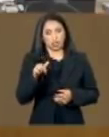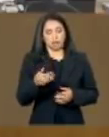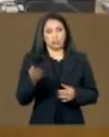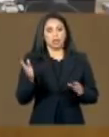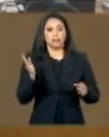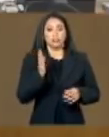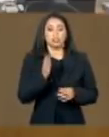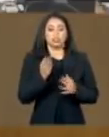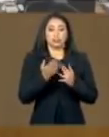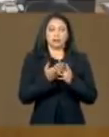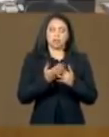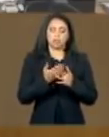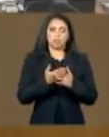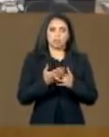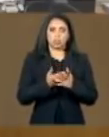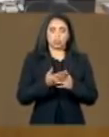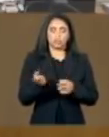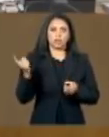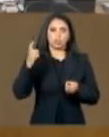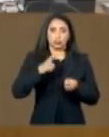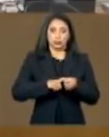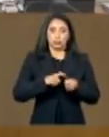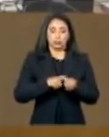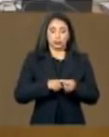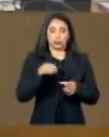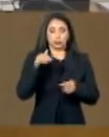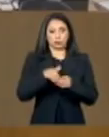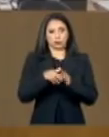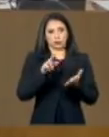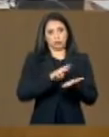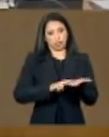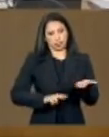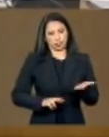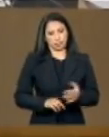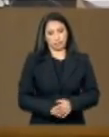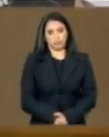para um intervalo regimental na volta ele estaremos por voto do relator